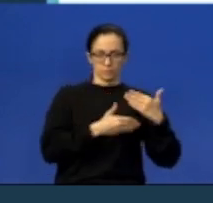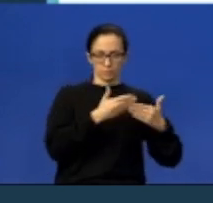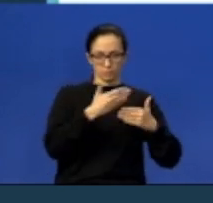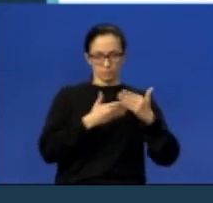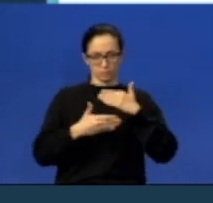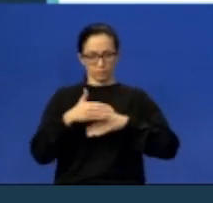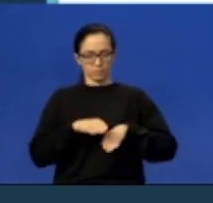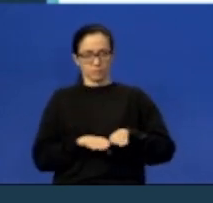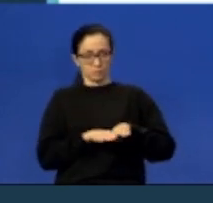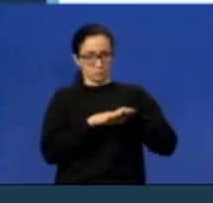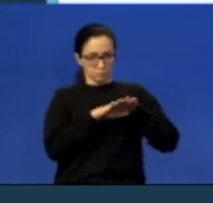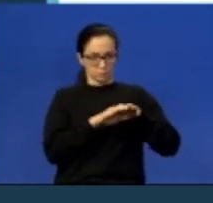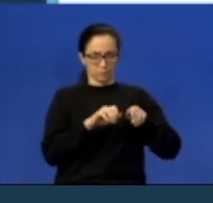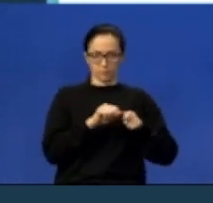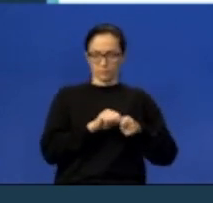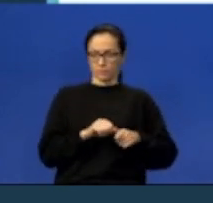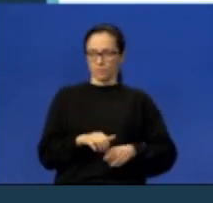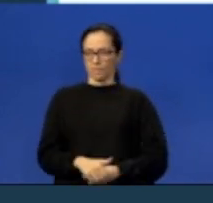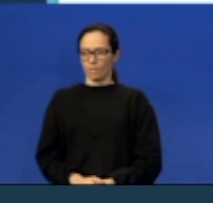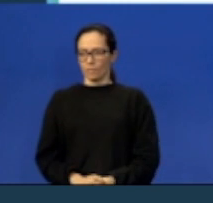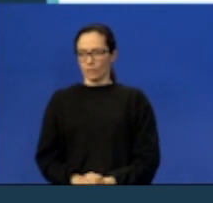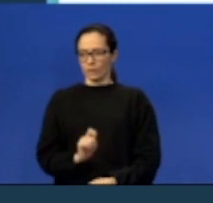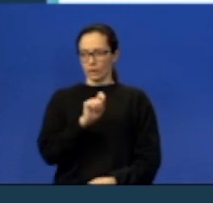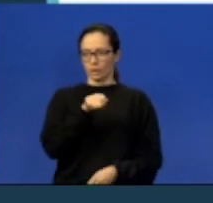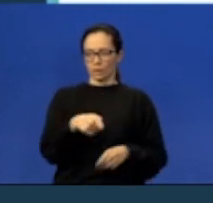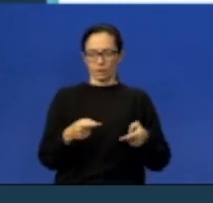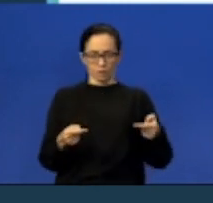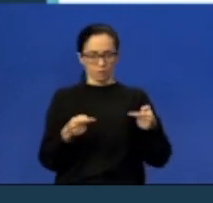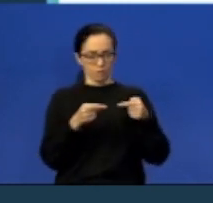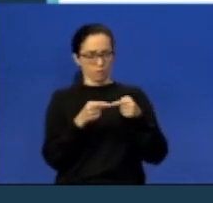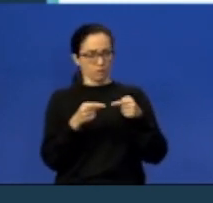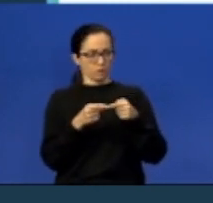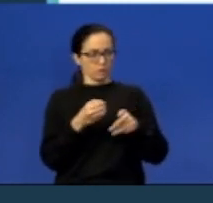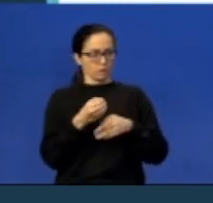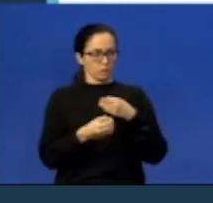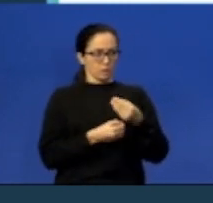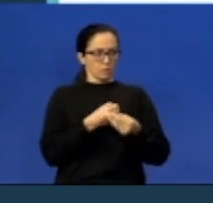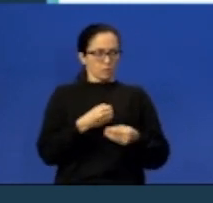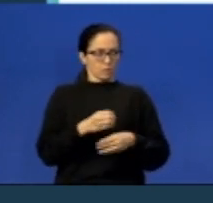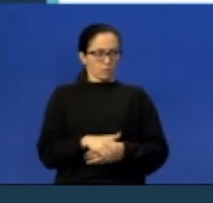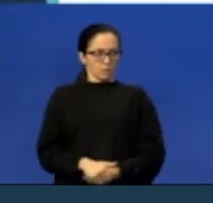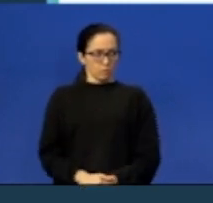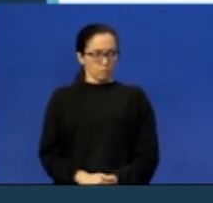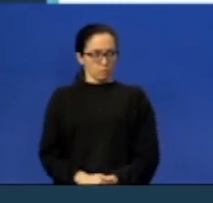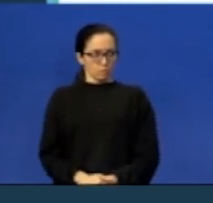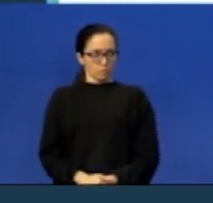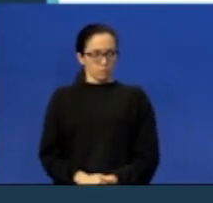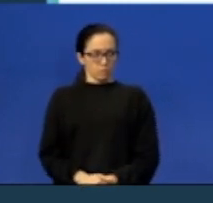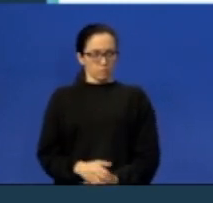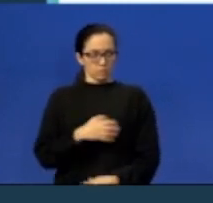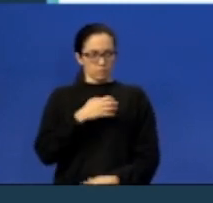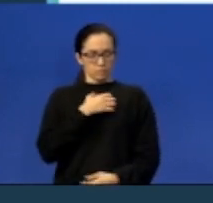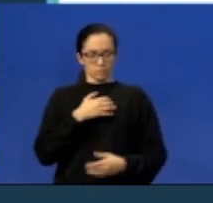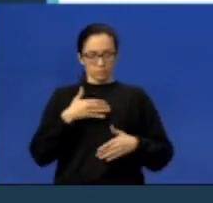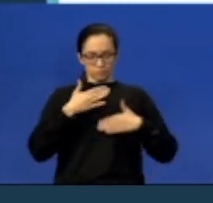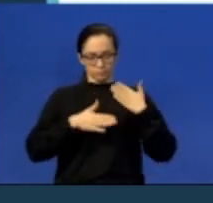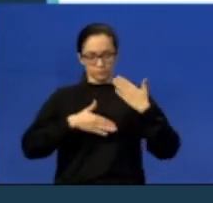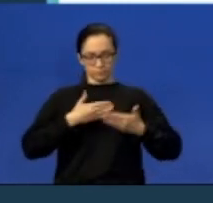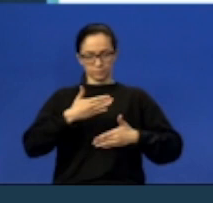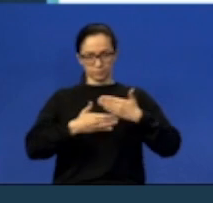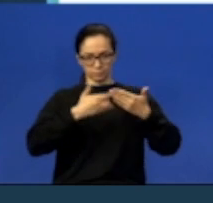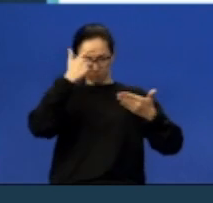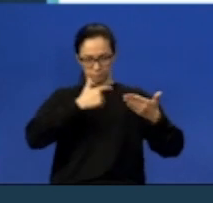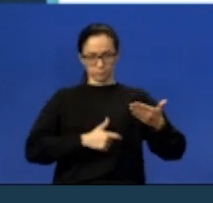atividade osteoclástica. E ela vai estar diretamente relacionada com a magnitude e a direção do estresse mecânico